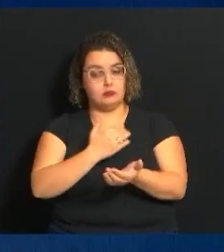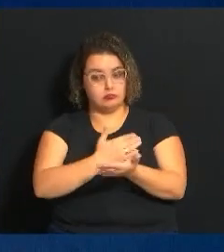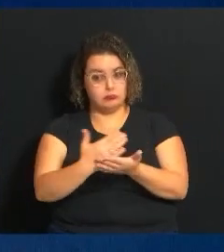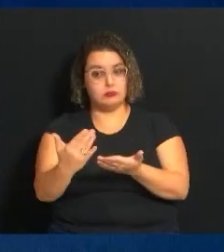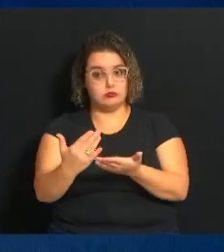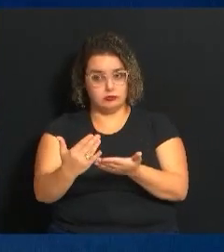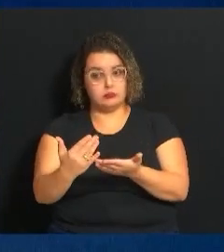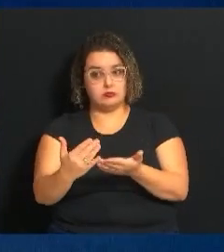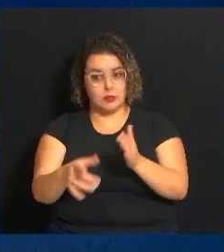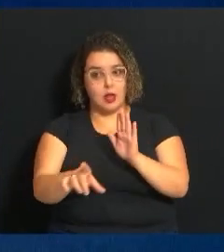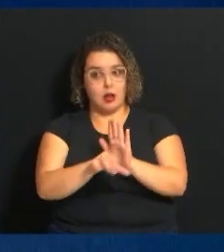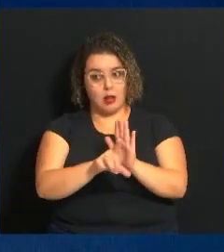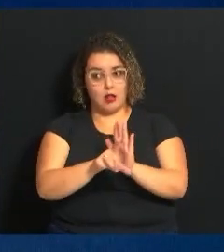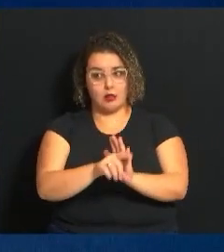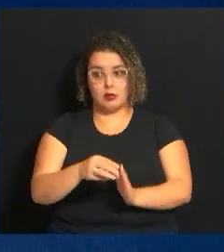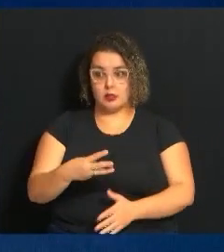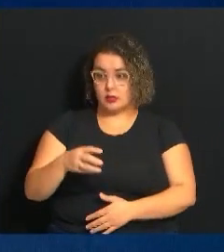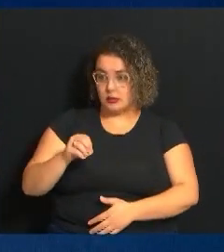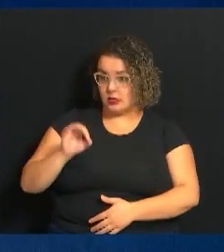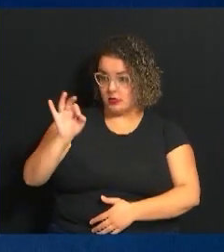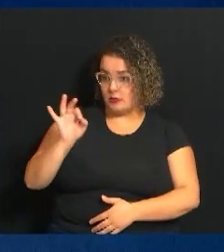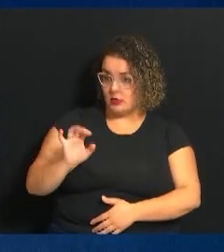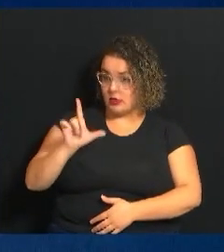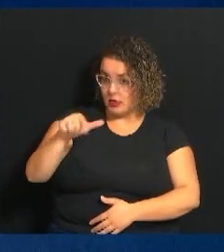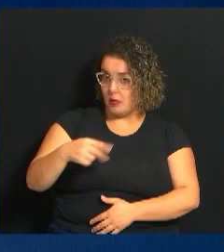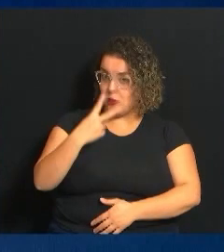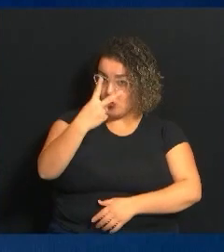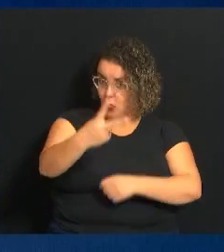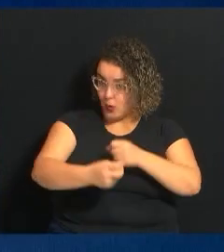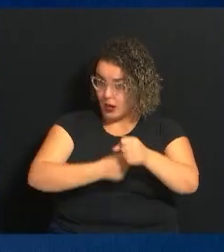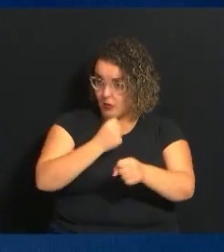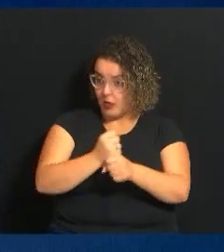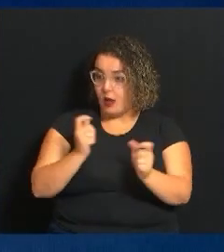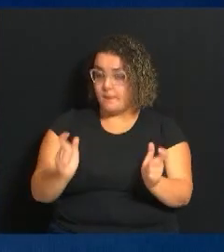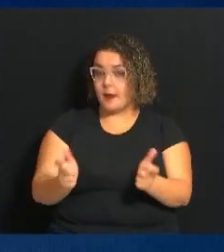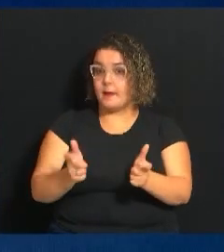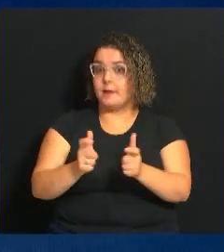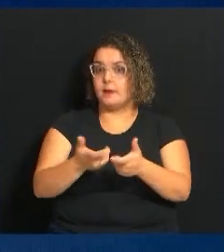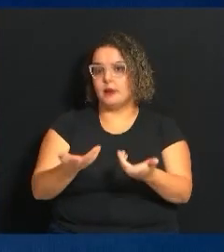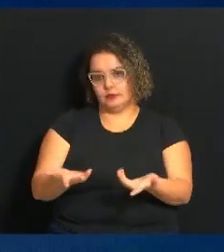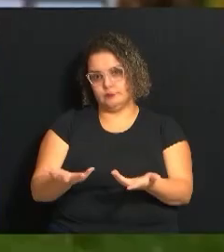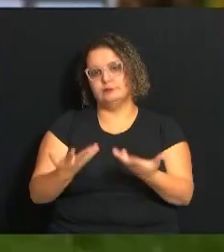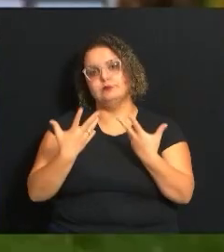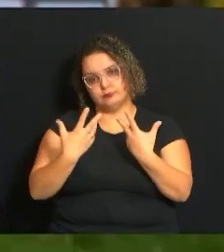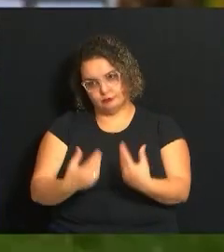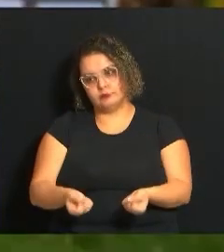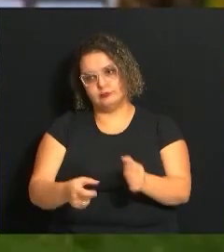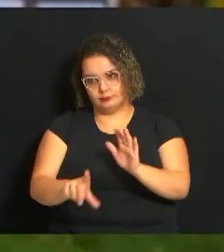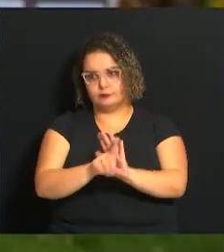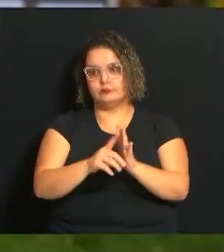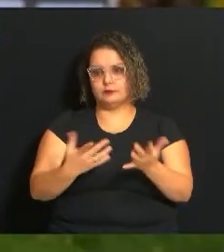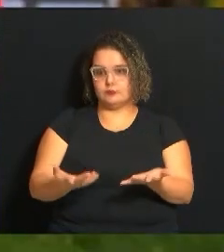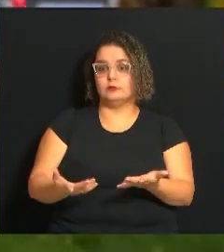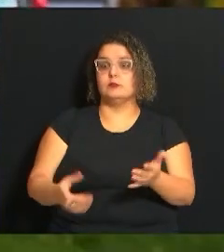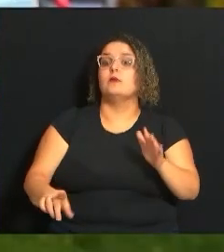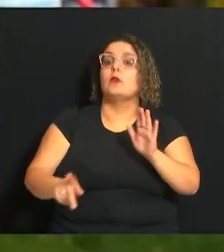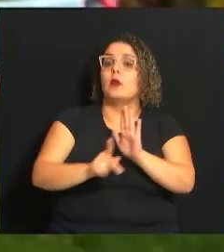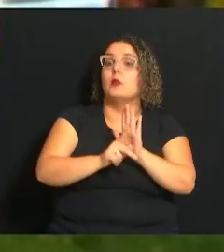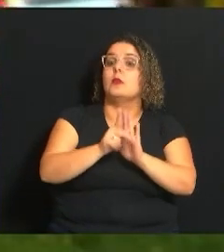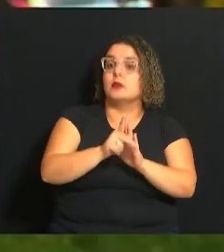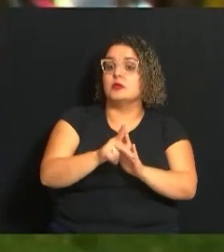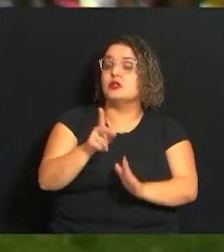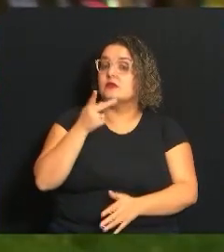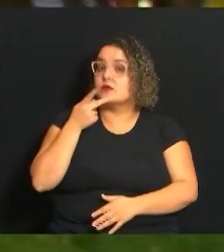vigência da lei e 30% após decorridos 2 anos da data do início da vigência. No projeto diz ainda que